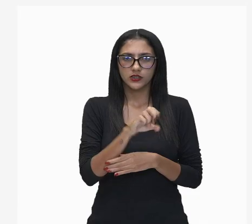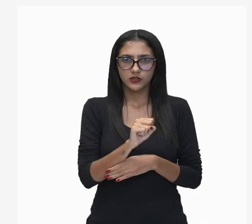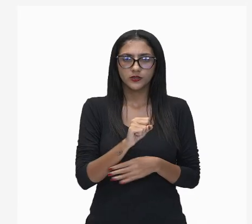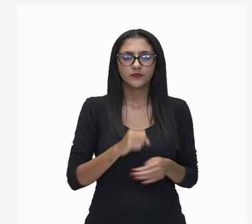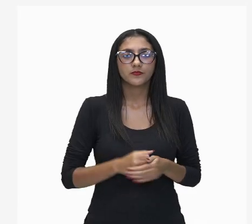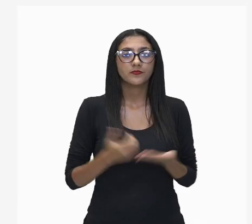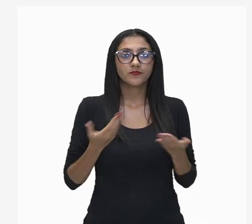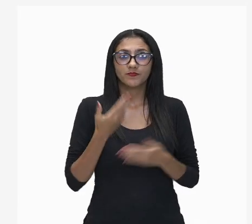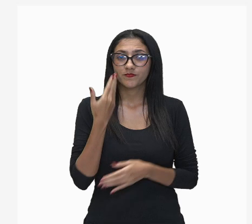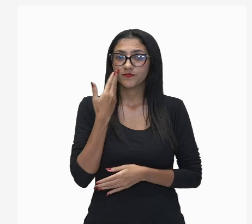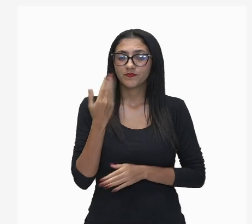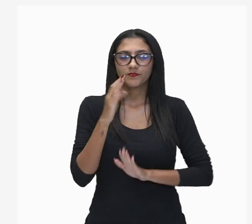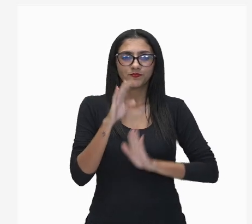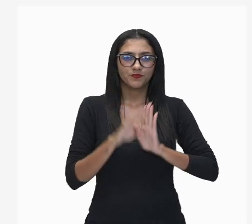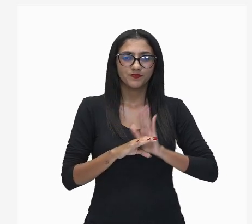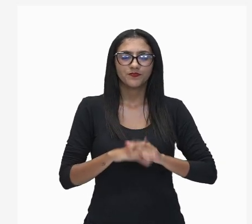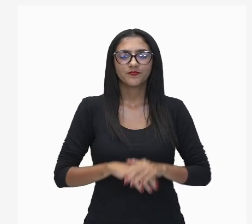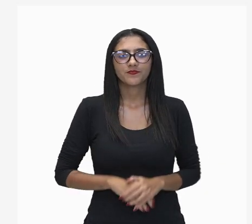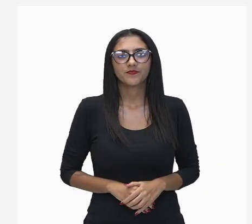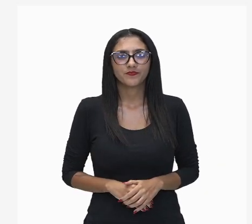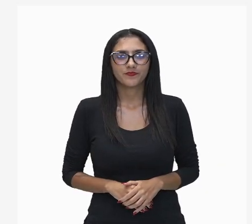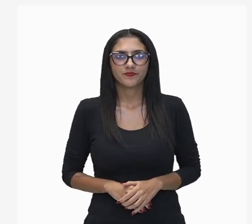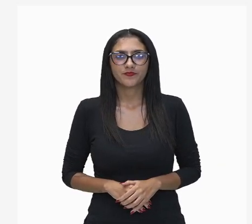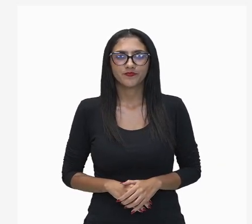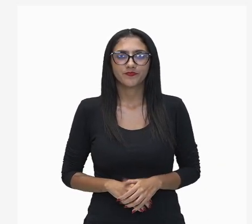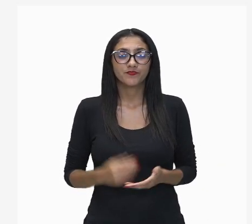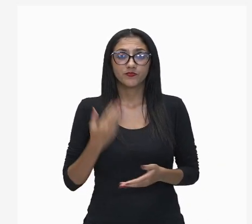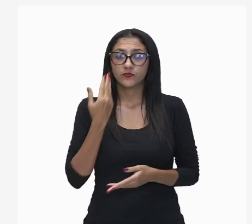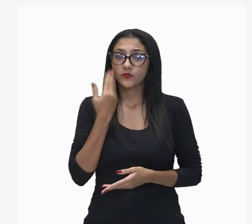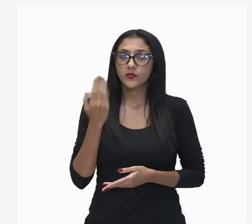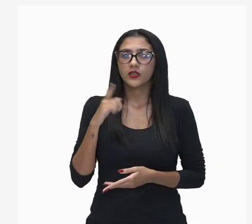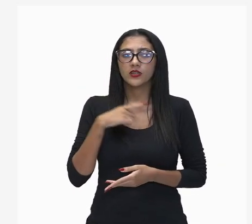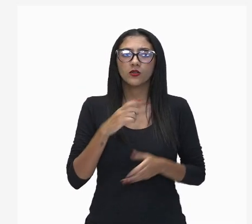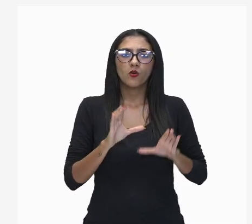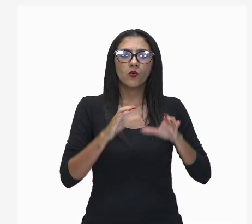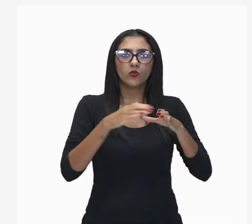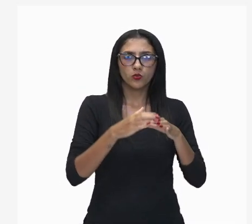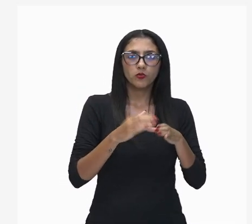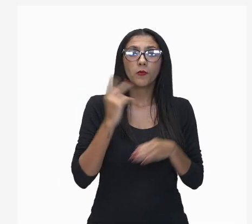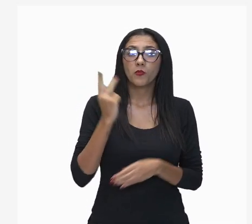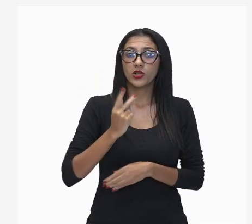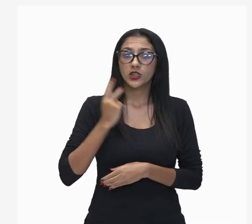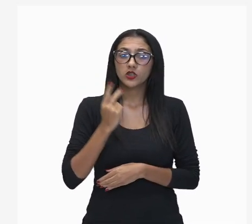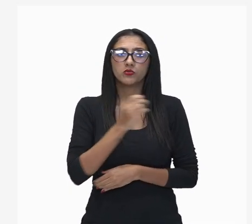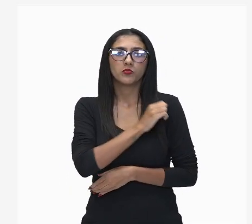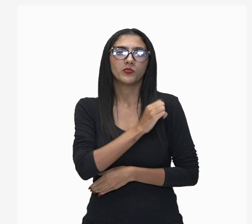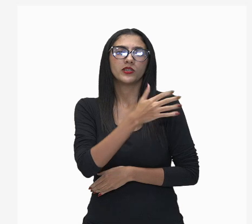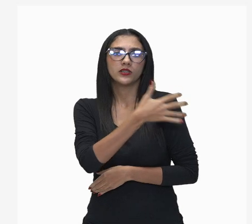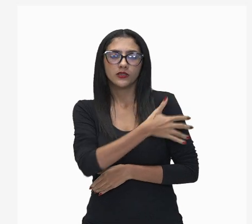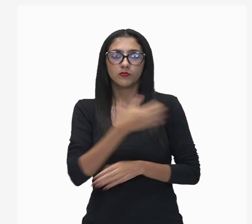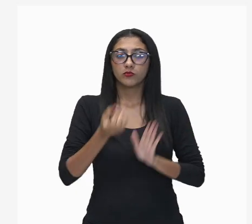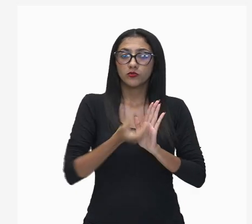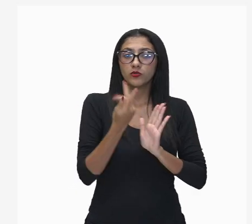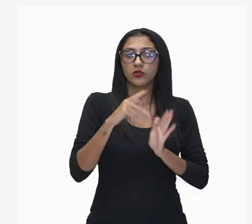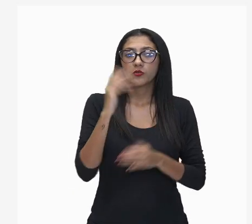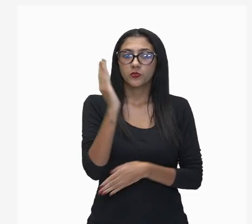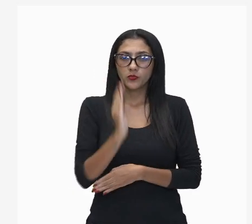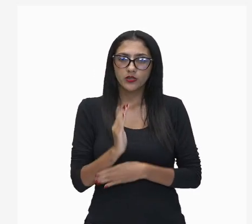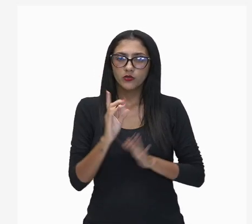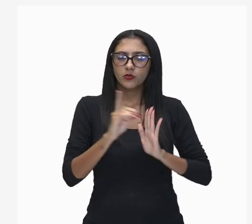conceito de tenentismo. O tenentismo foi um movimento político-militar que surgiu no Brasil na década